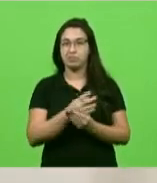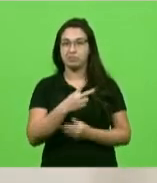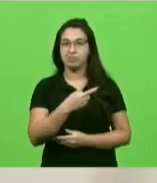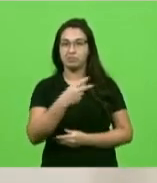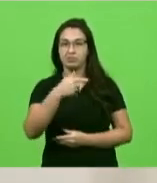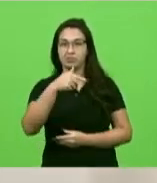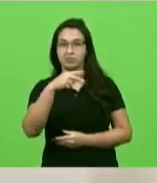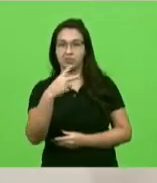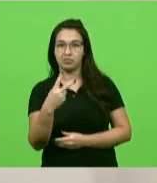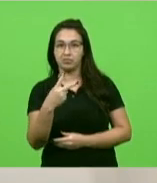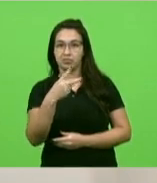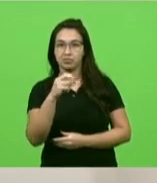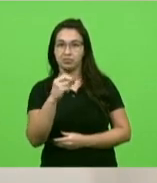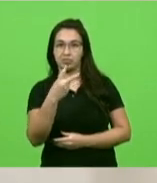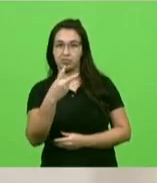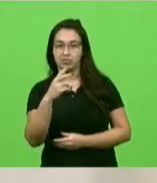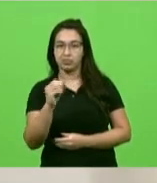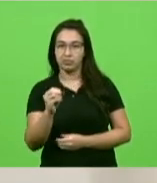252-2020 e